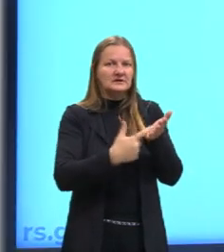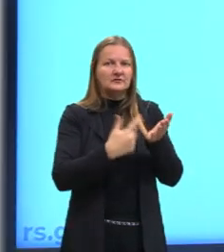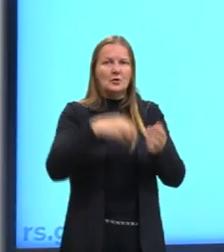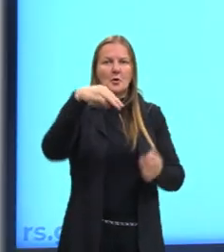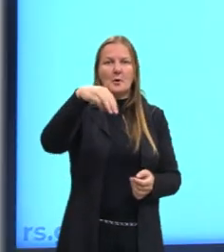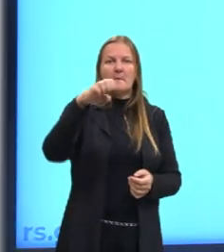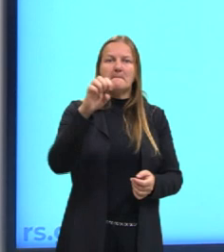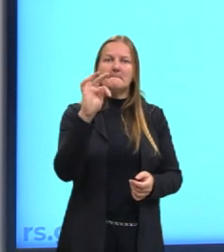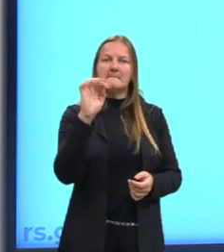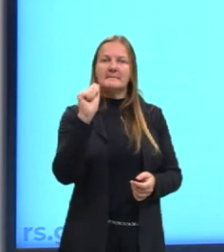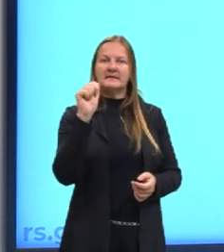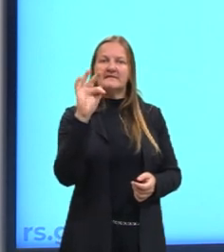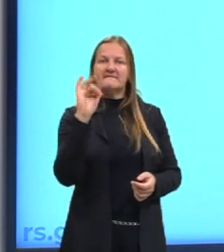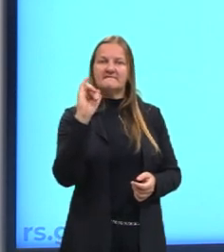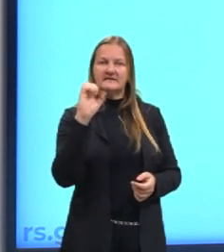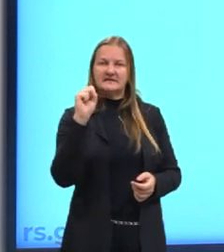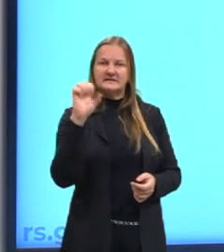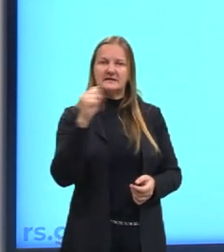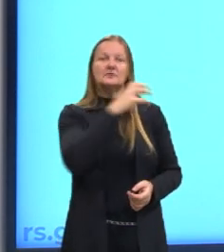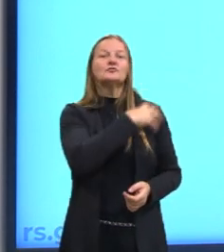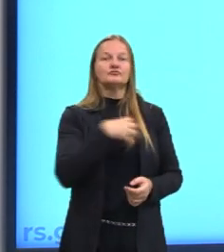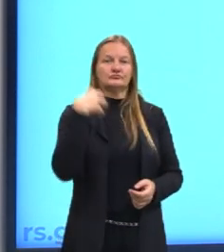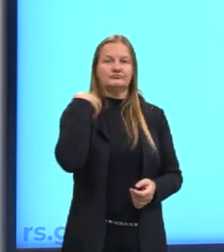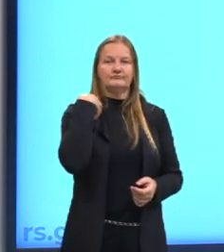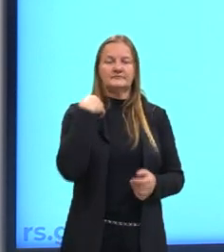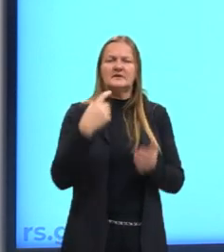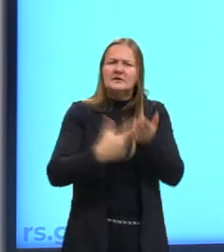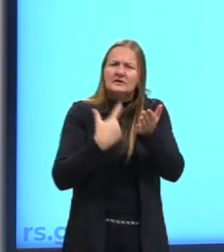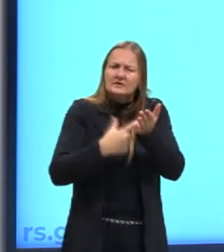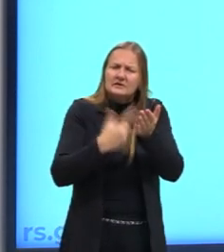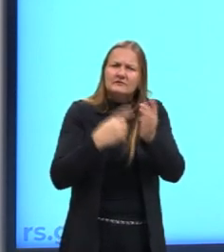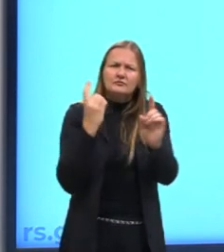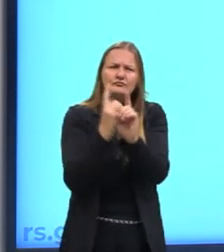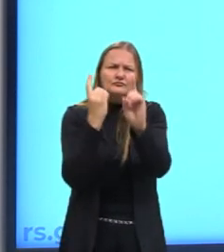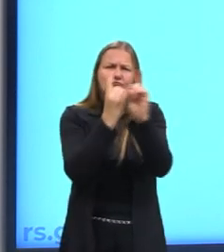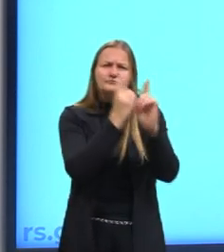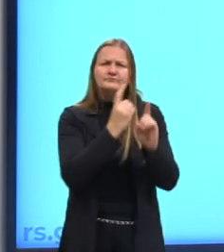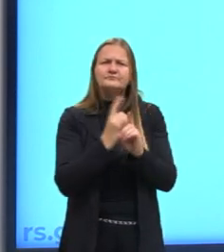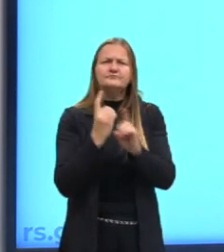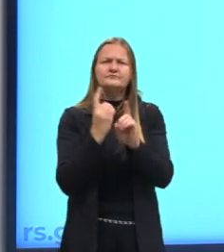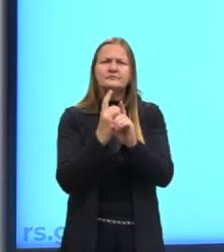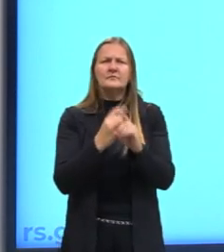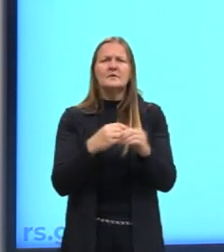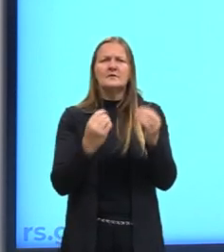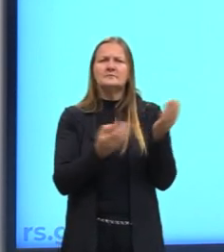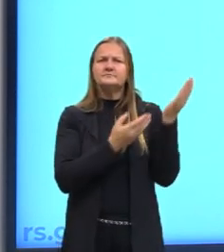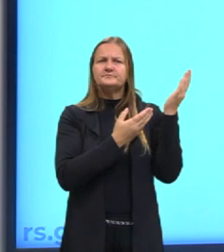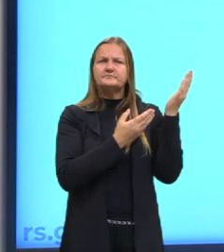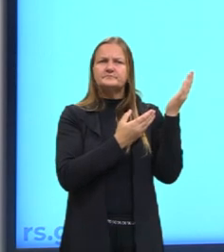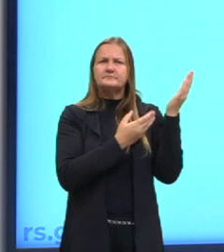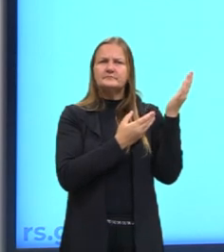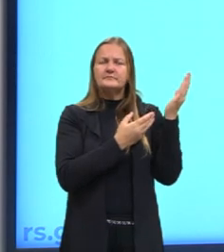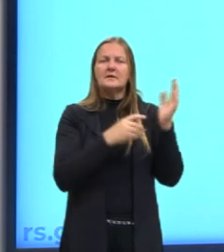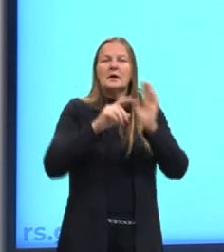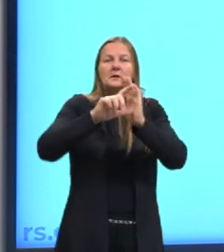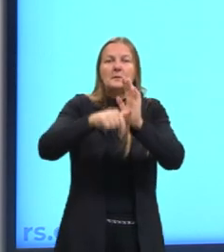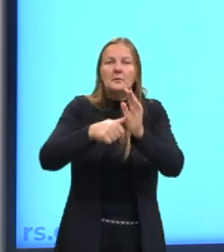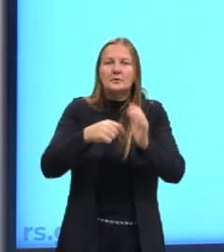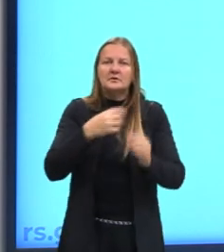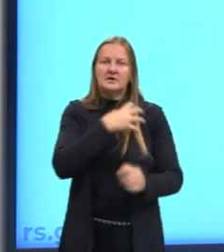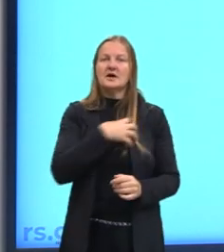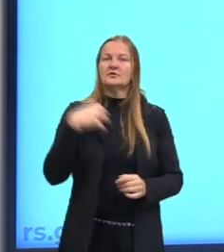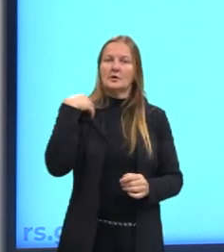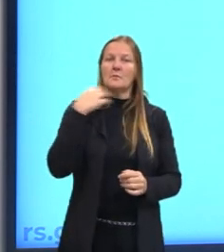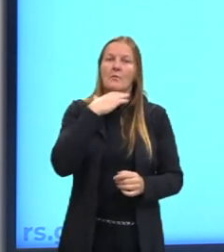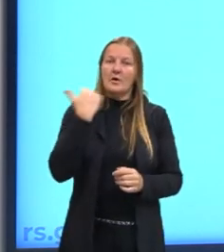metafísica de Aristóteles esses livros foram organizados pela andrônico de Rodes após a morte do